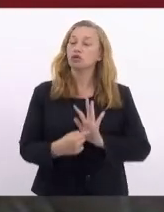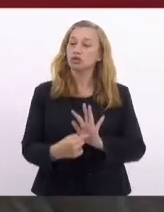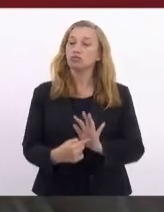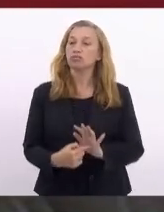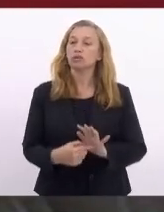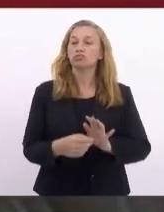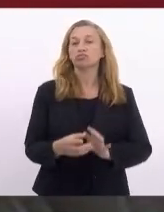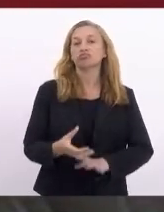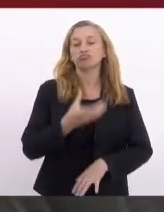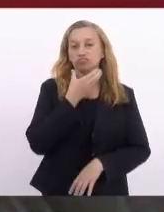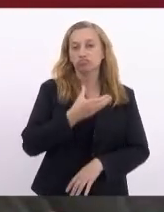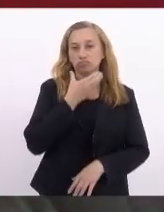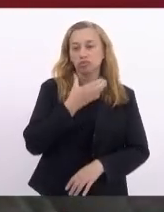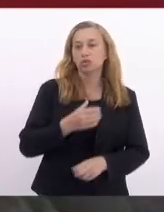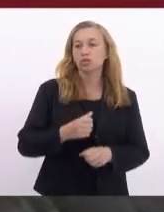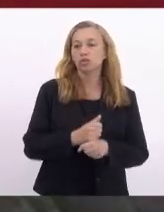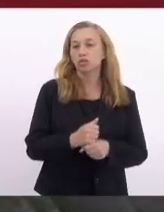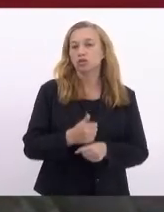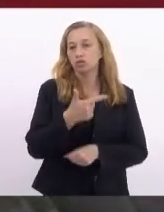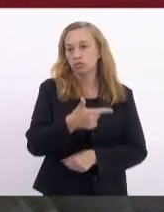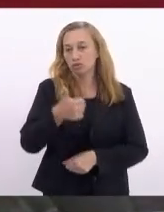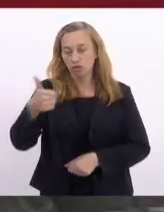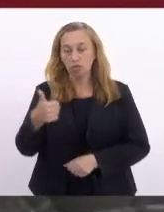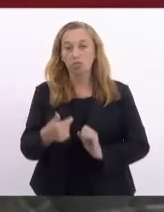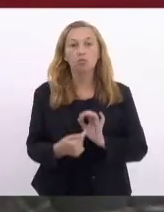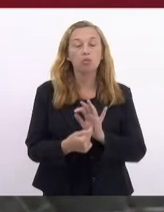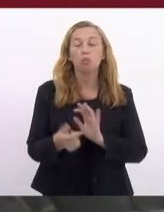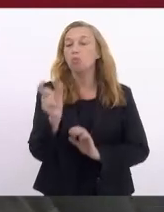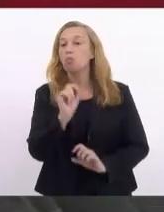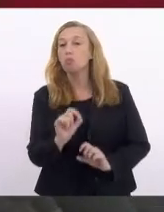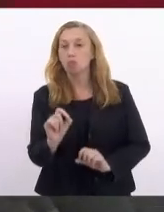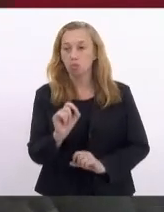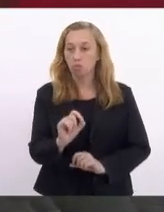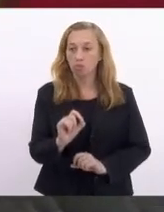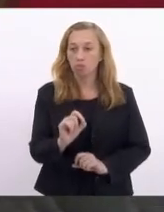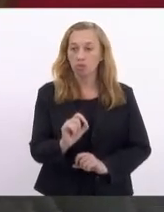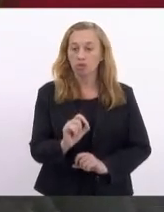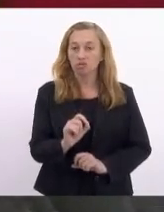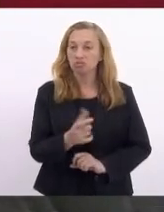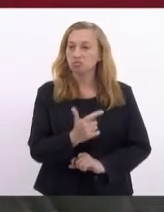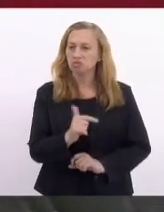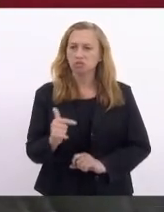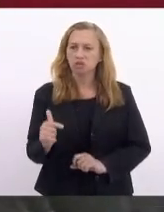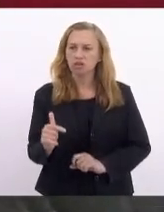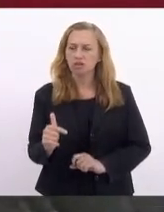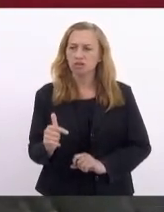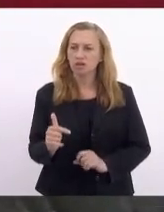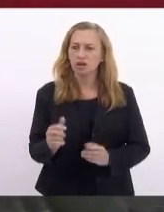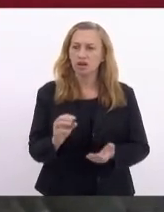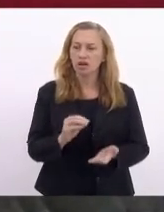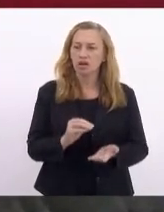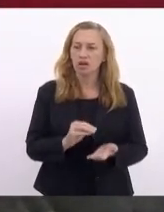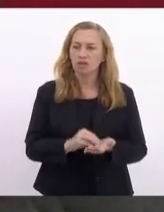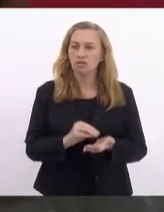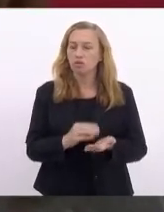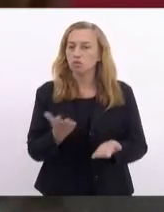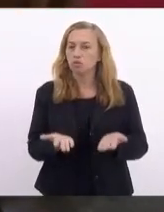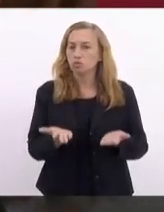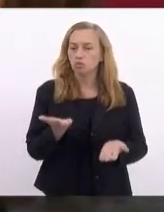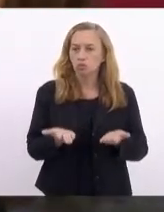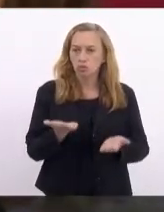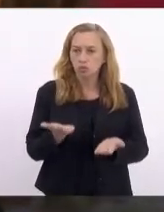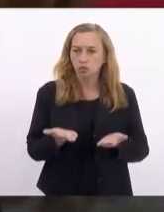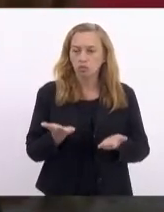dezembro de 2021, aponta que sem uma definição desse desequilíbrio reconhecido